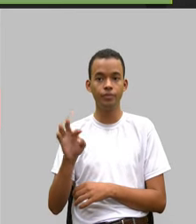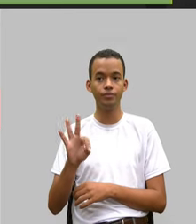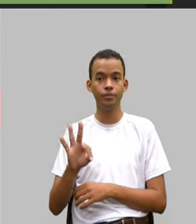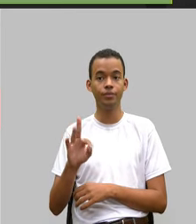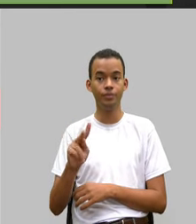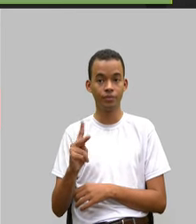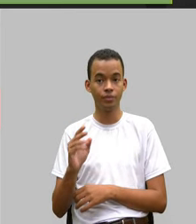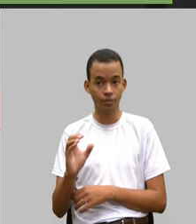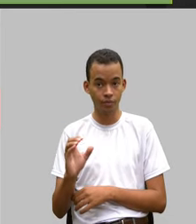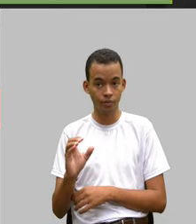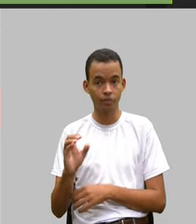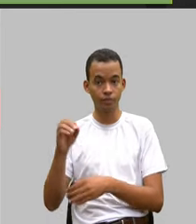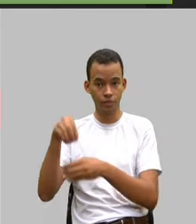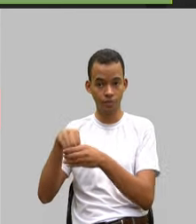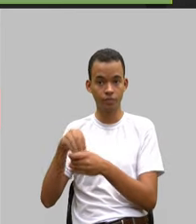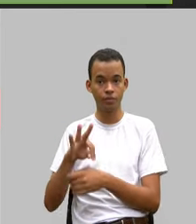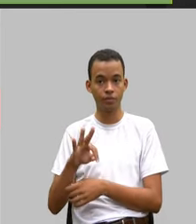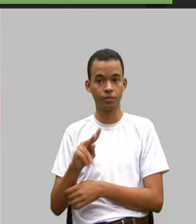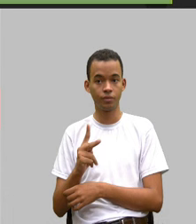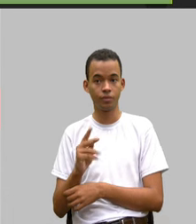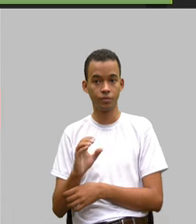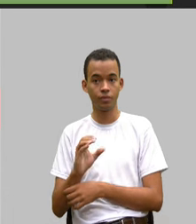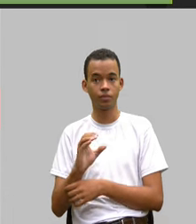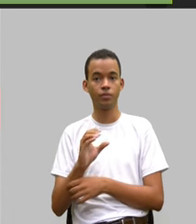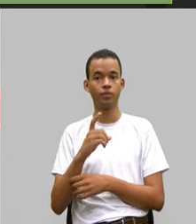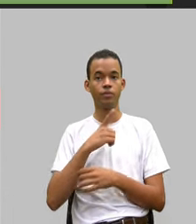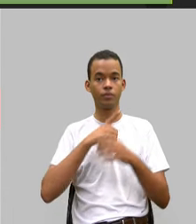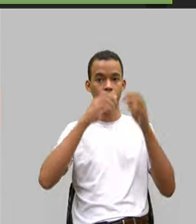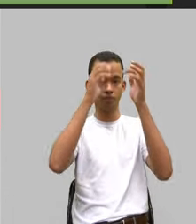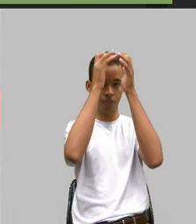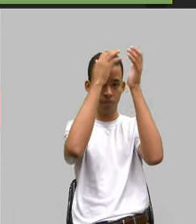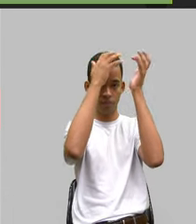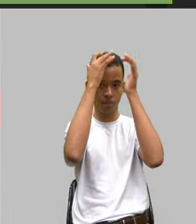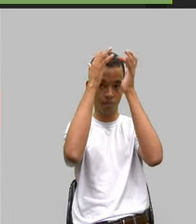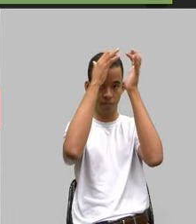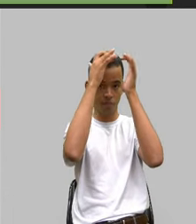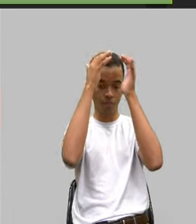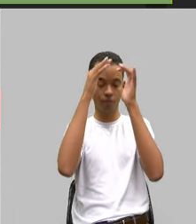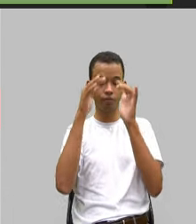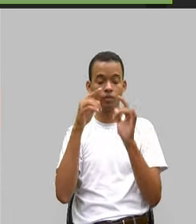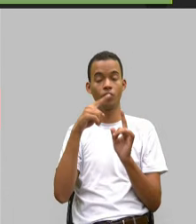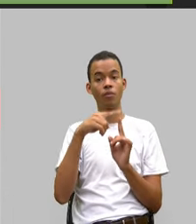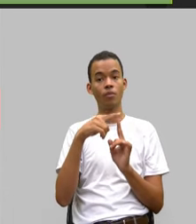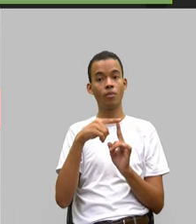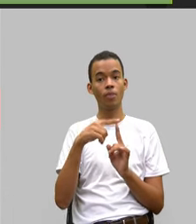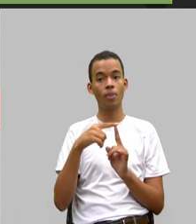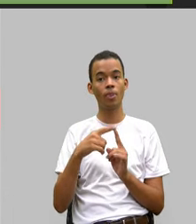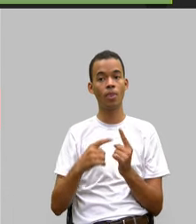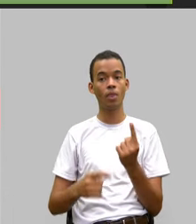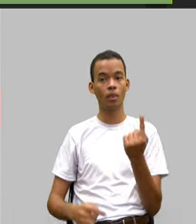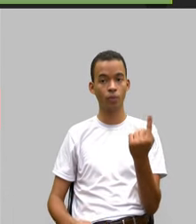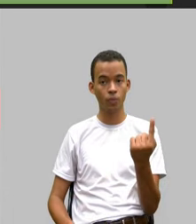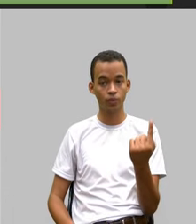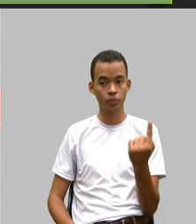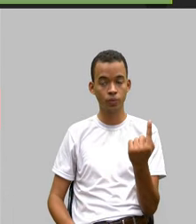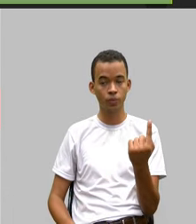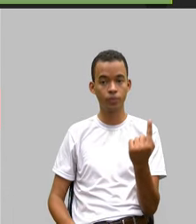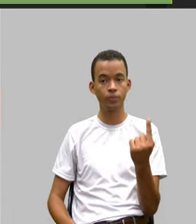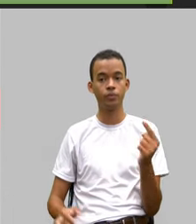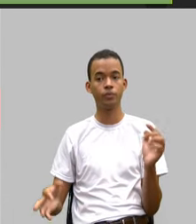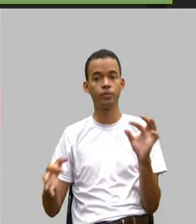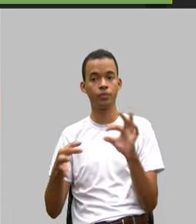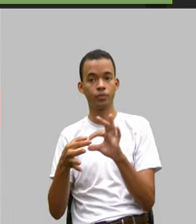principalmente receptores canabinoides do tipo um esses receptores eles estão Associados a esses efeitos